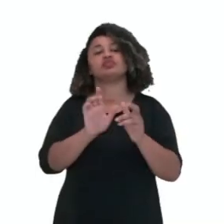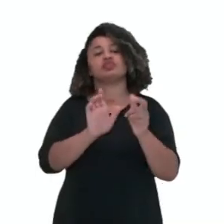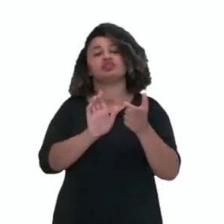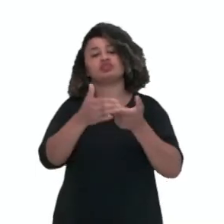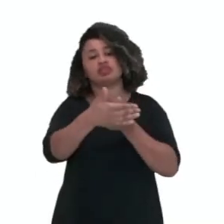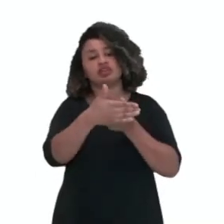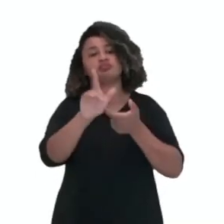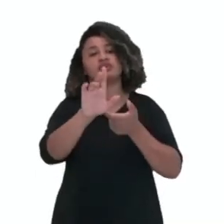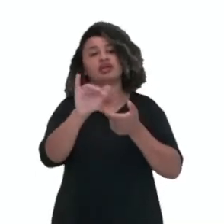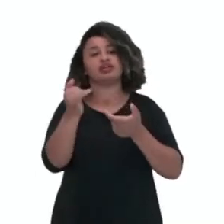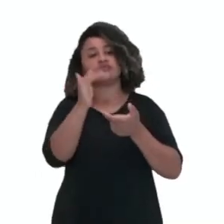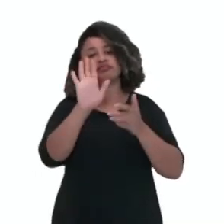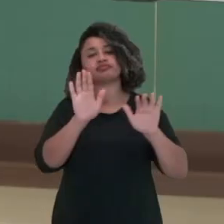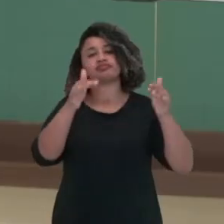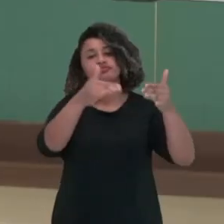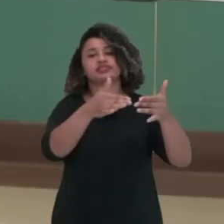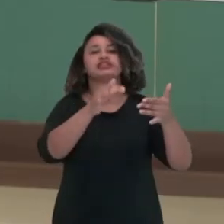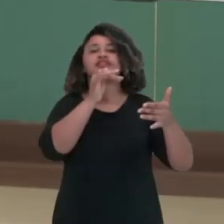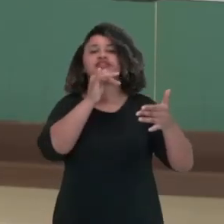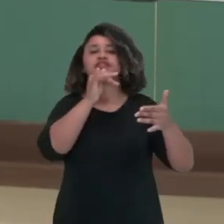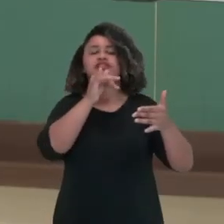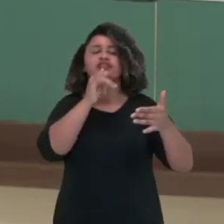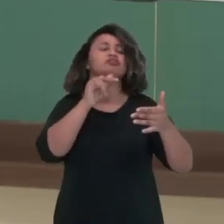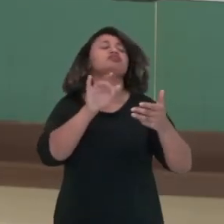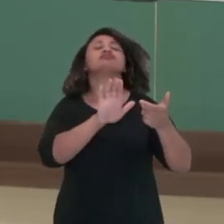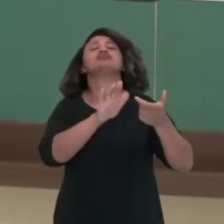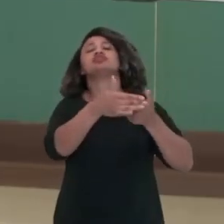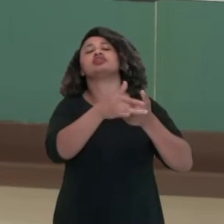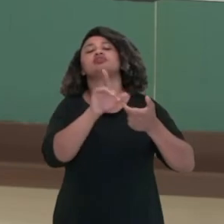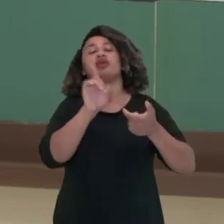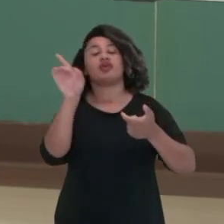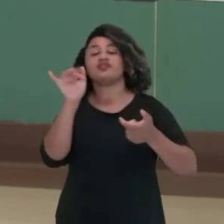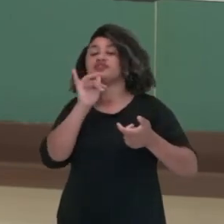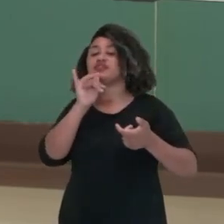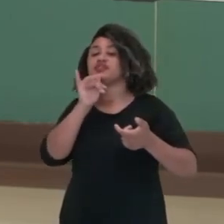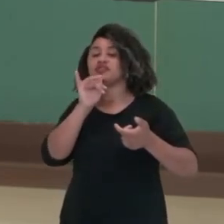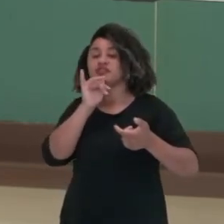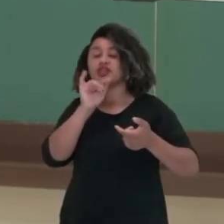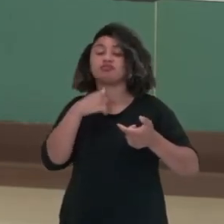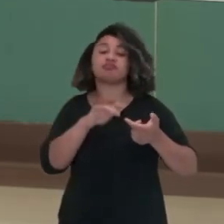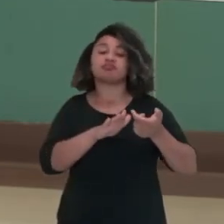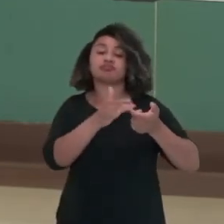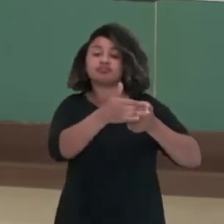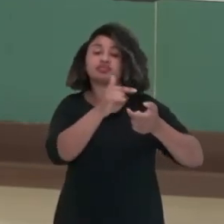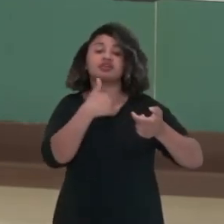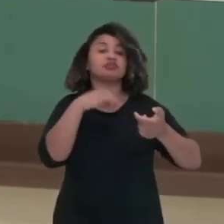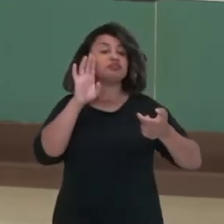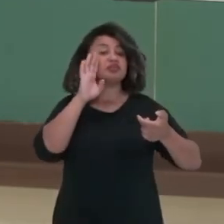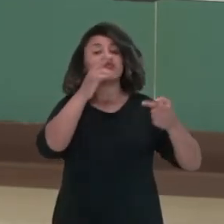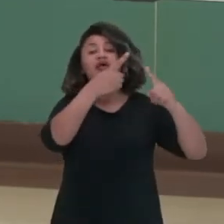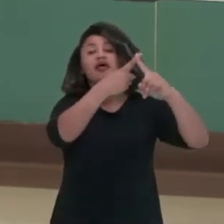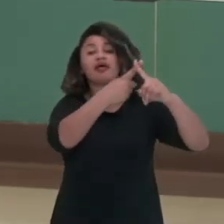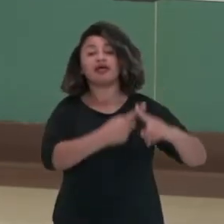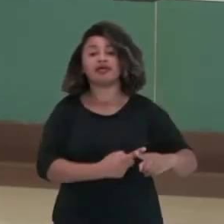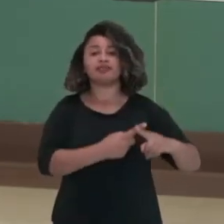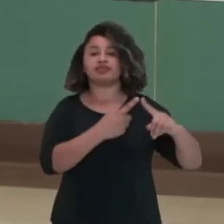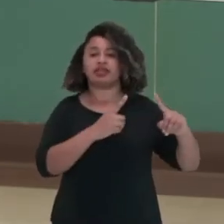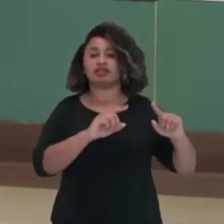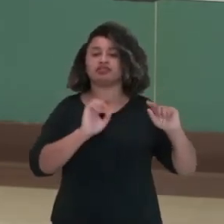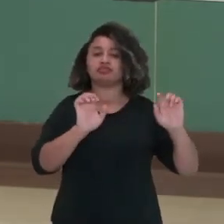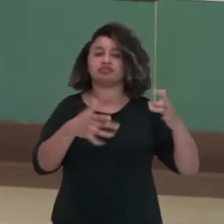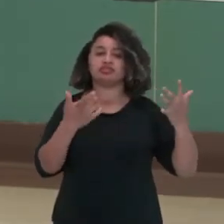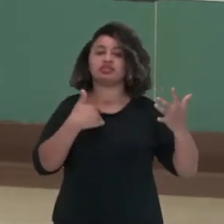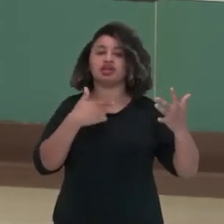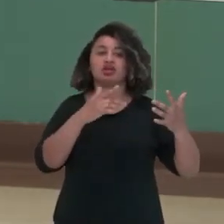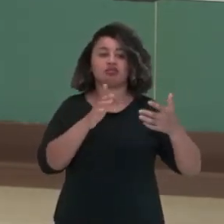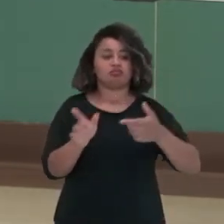pretendemos destacar. Por exemplo, eu quero destacar um termo. Aqui, o termo que eu quero destacar é campeonato. Então, eu trago